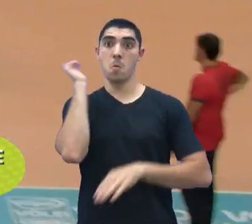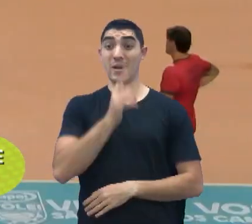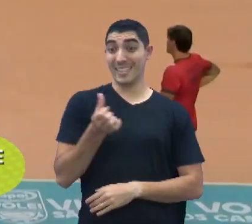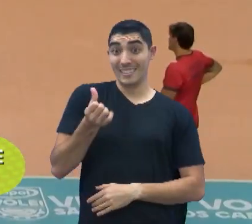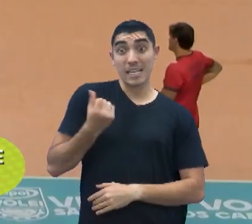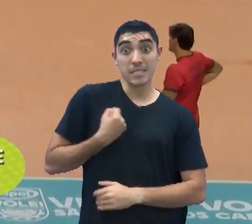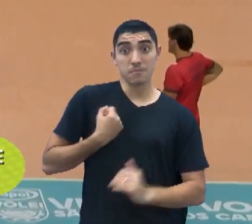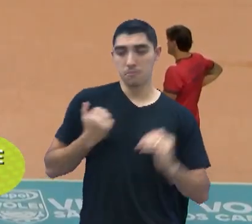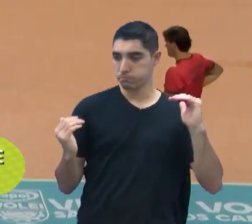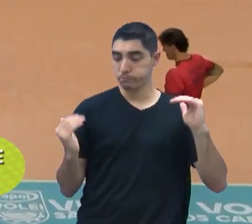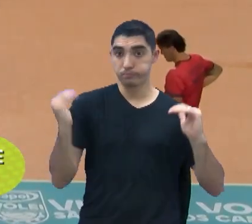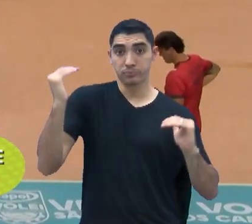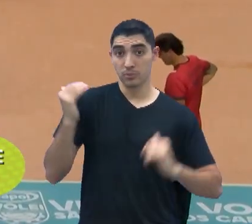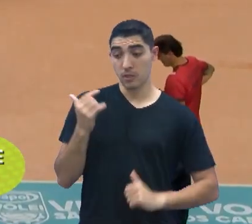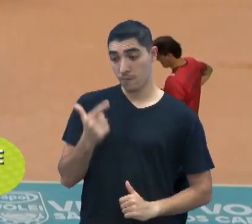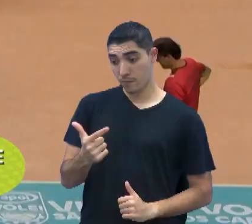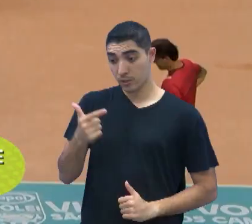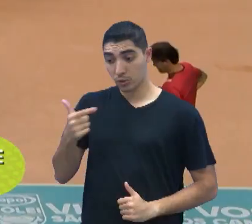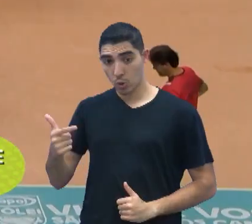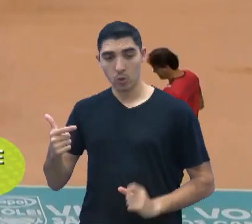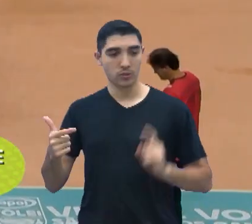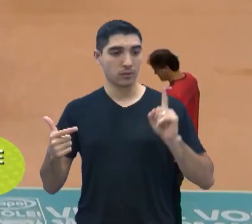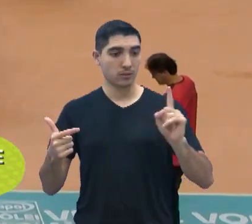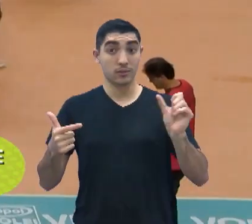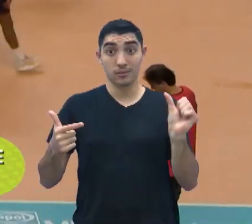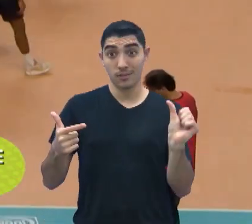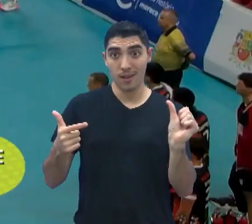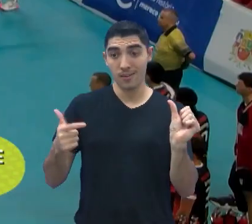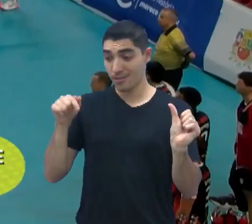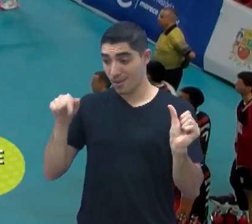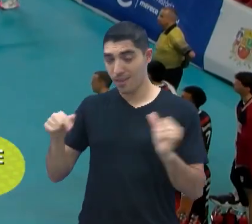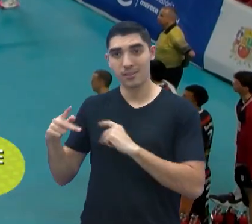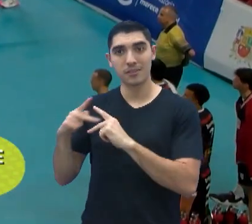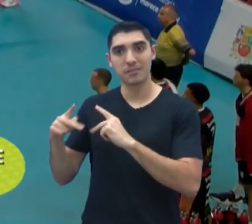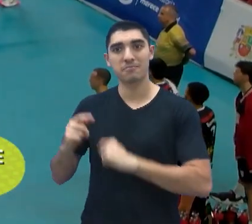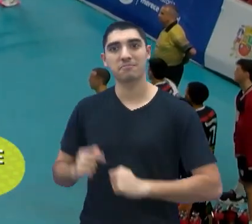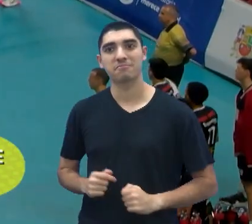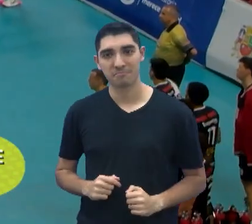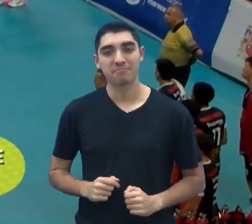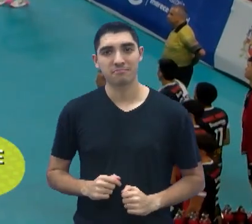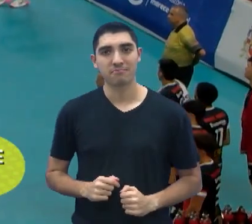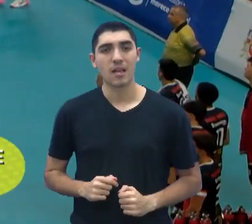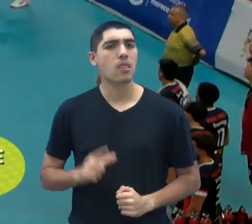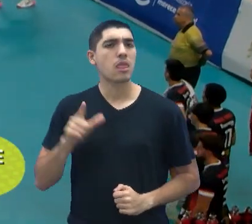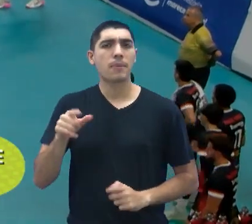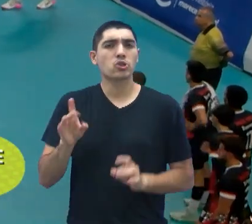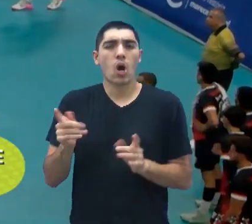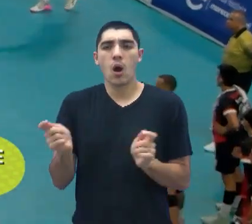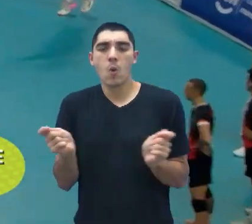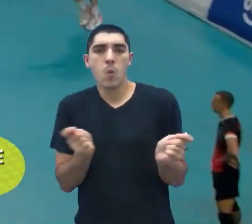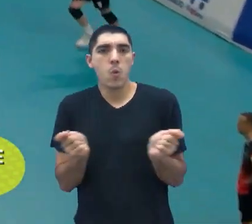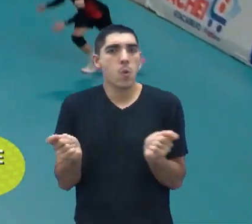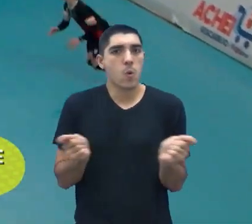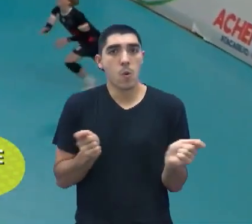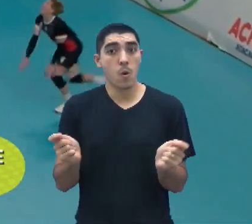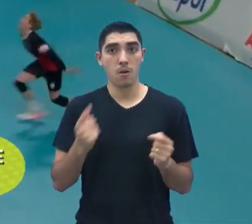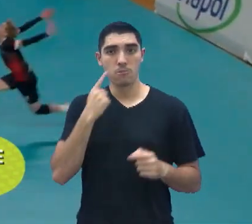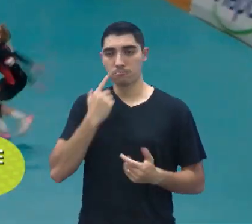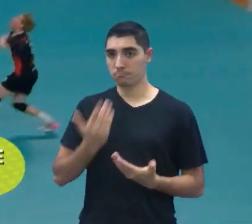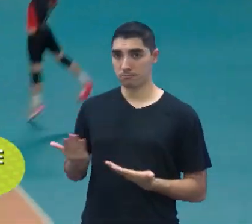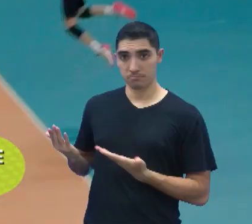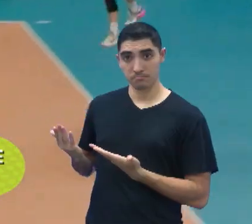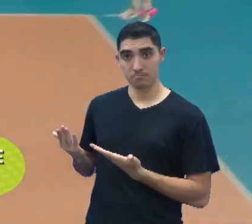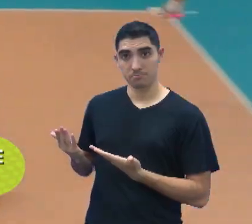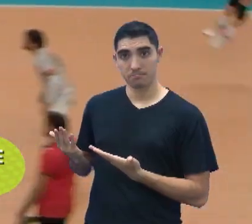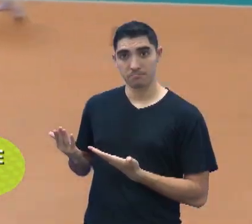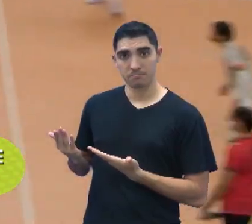placar mostrar 22-16 para os donos da casa. Aí foi só administrar. E em 2 erros do